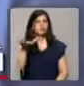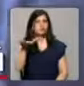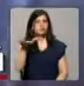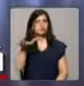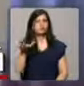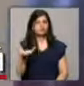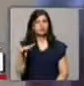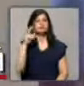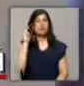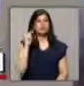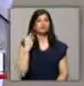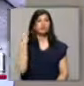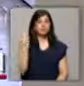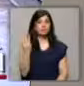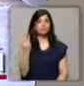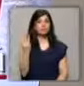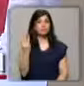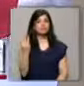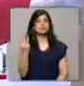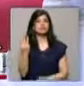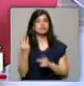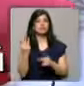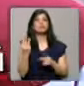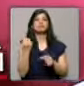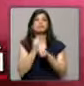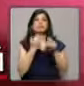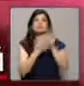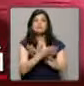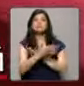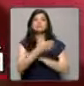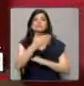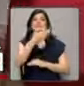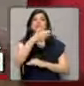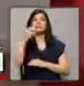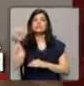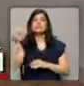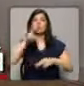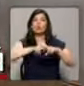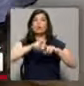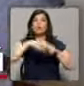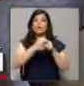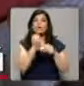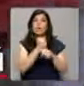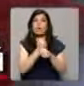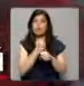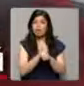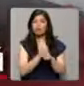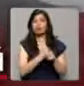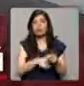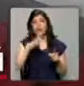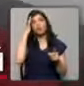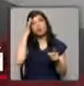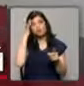3 anos conseguiu gerar, digamos assim, cerca de 700 postos de trabalho. E, portanto, já são, apesar de tudo, uns números,